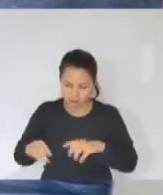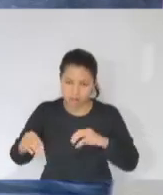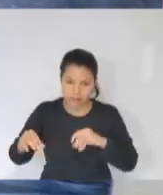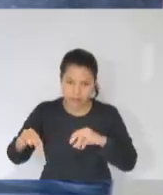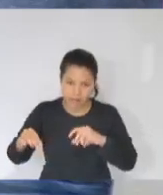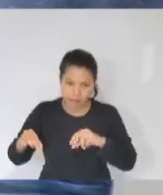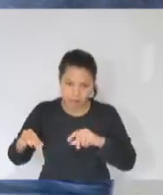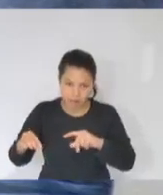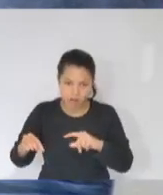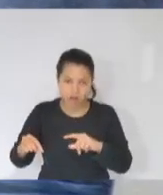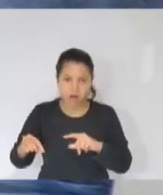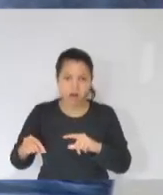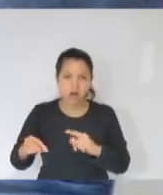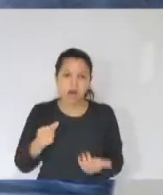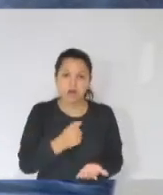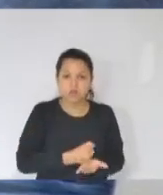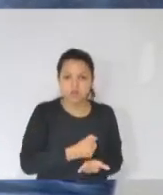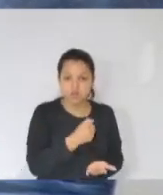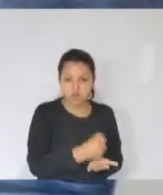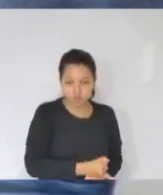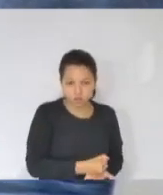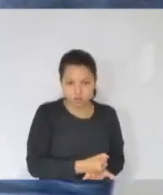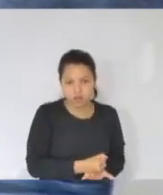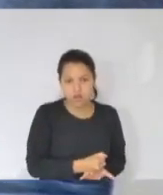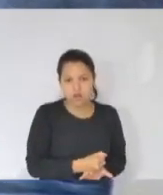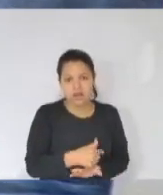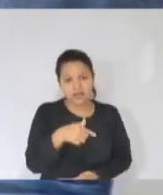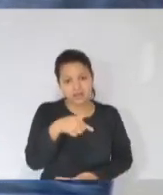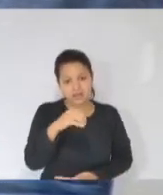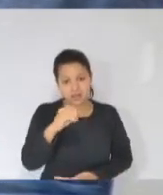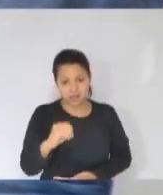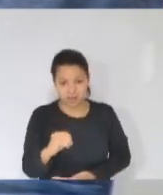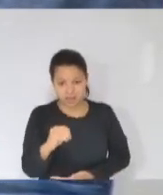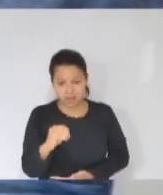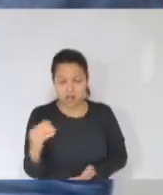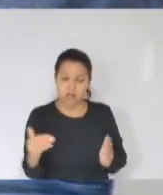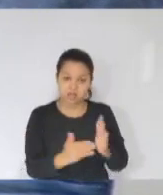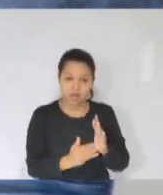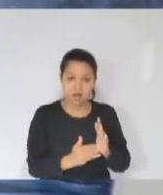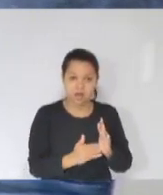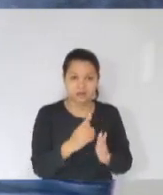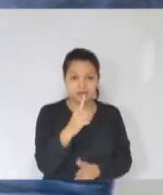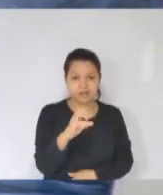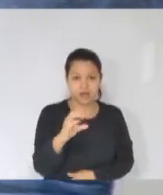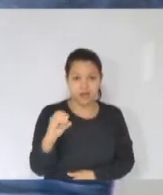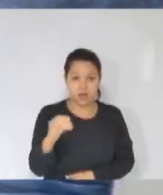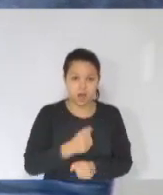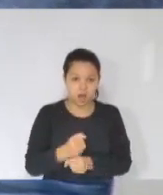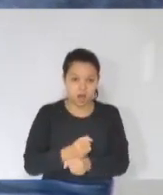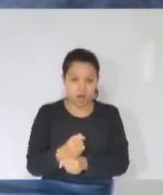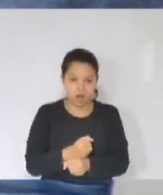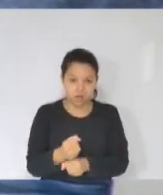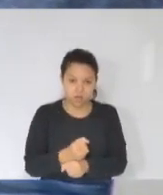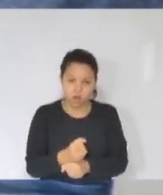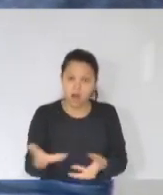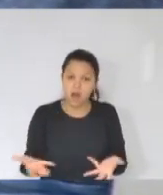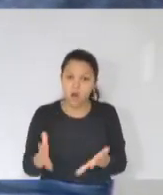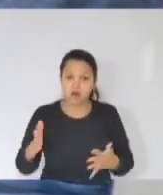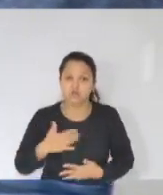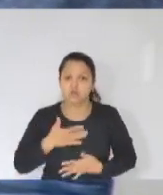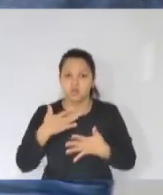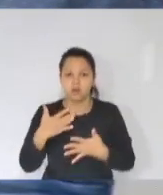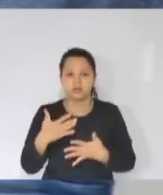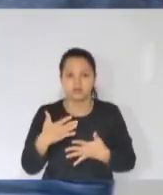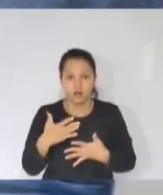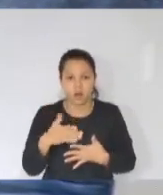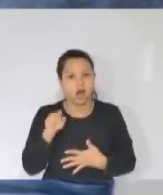com escritura de 70 a 100 anos foram pegos de surpresa pela FUNAI de uma ampliação